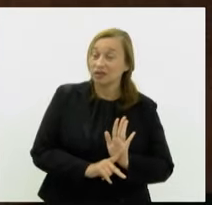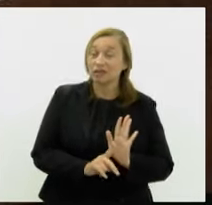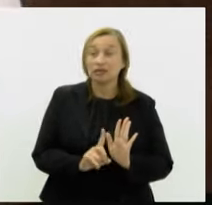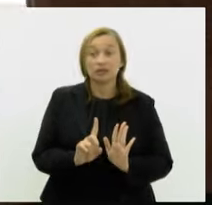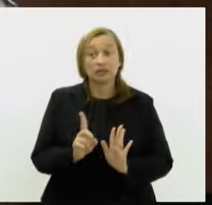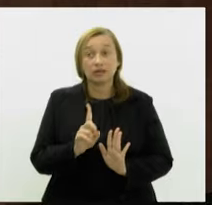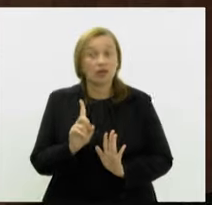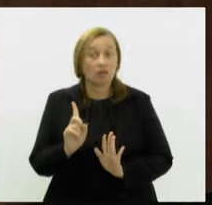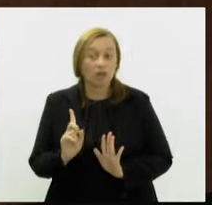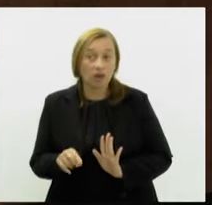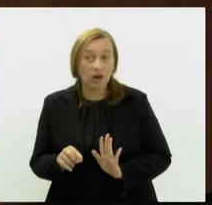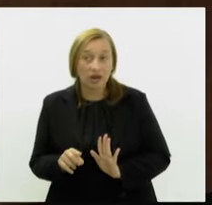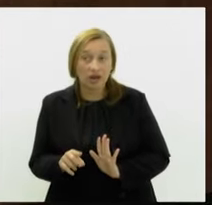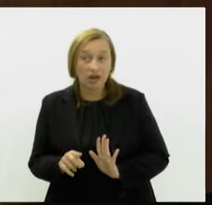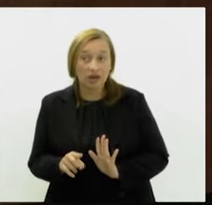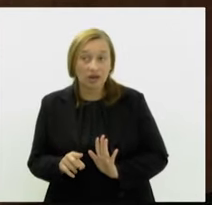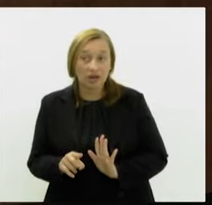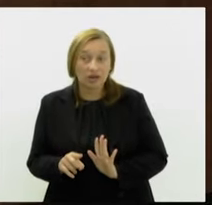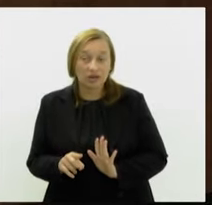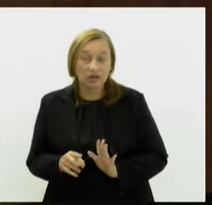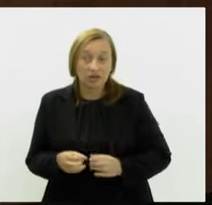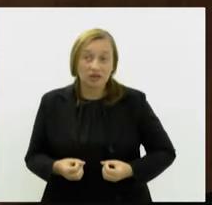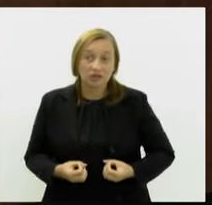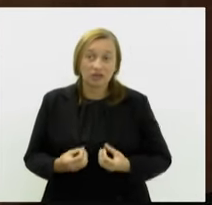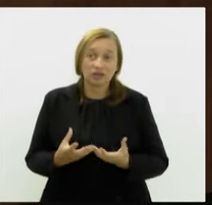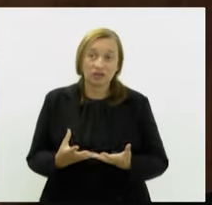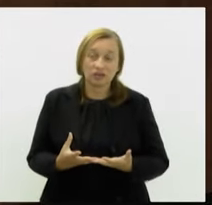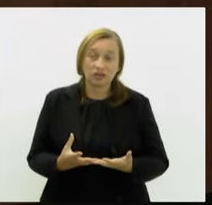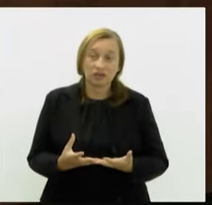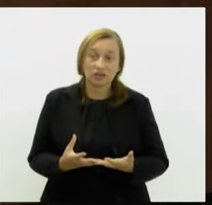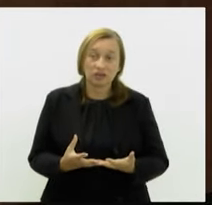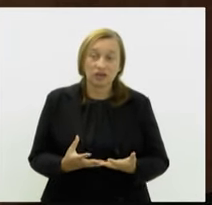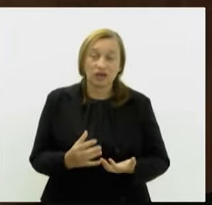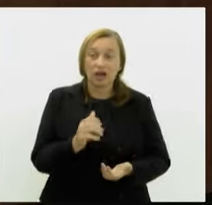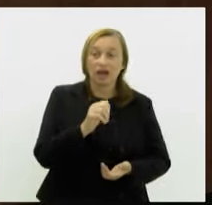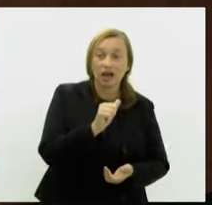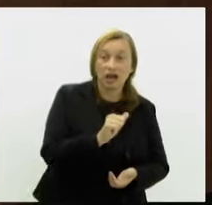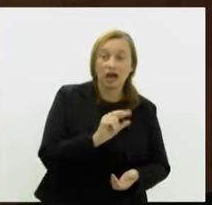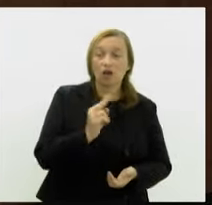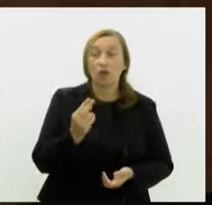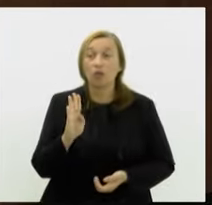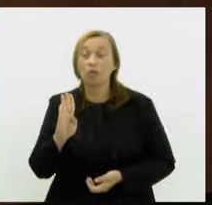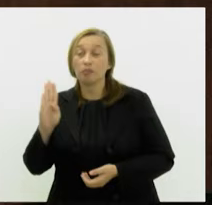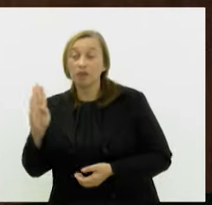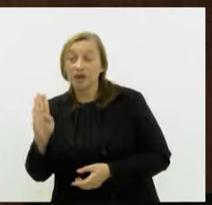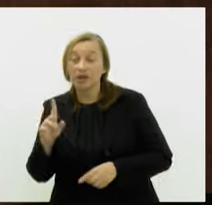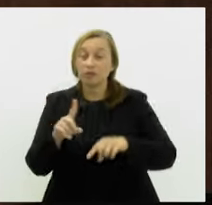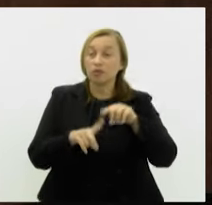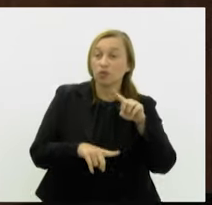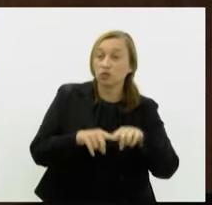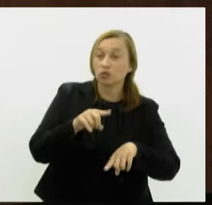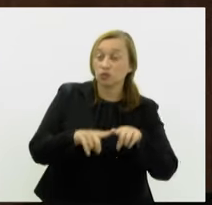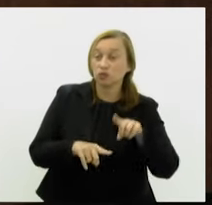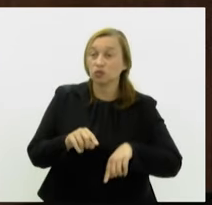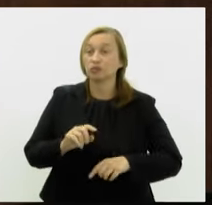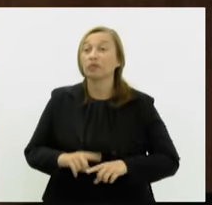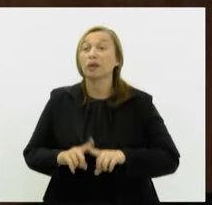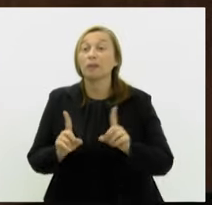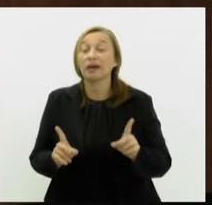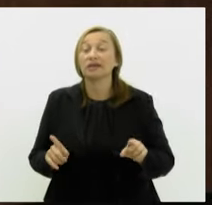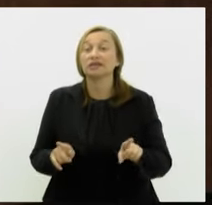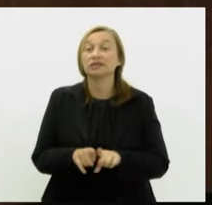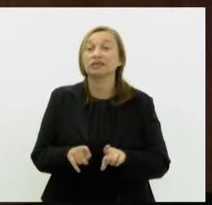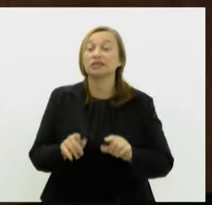para determinar o fornecimento de tal ou tal equipamento, sistema ou método, mas é